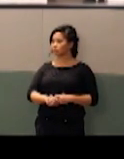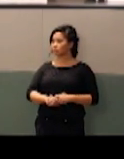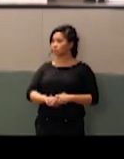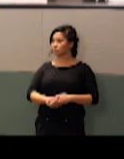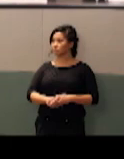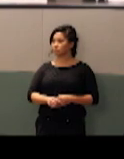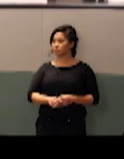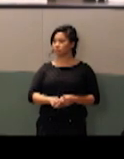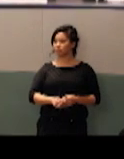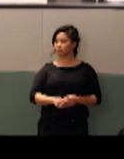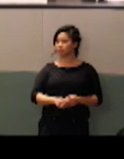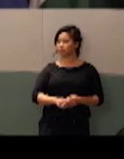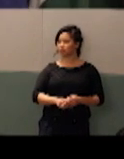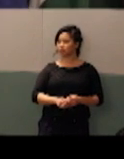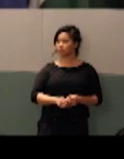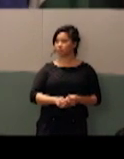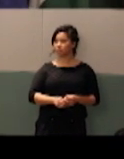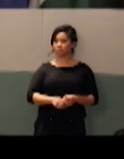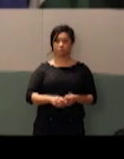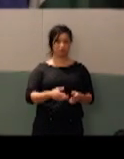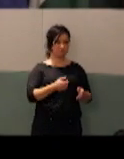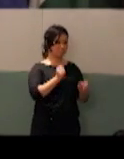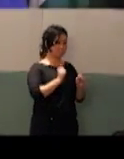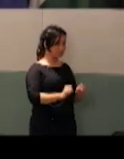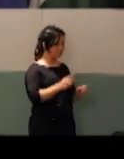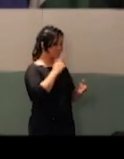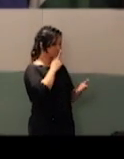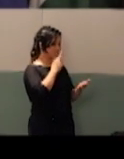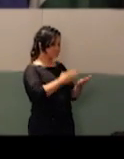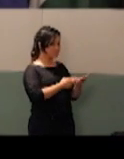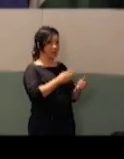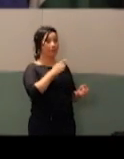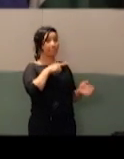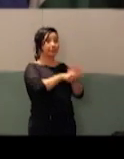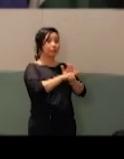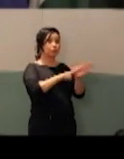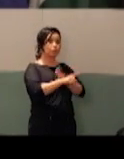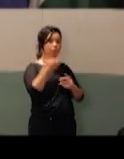Repete a pergunta. Sim, senhor. Com certeza, vamos lá.